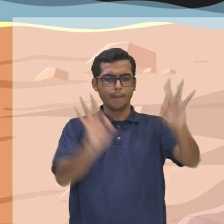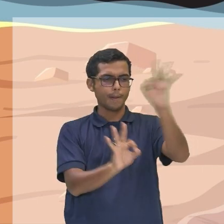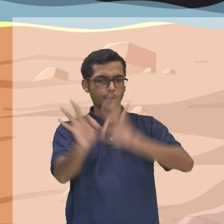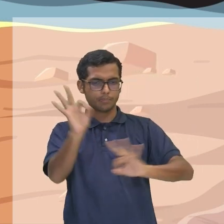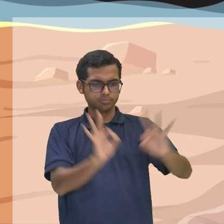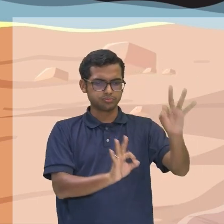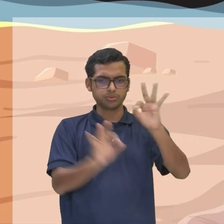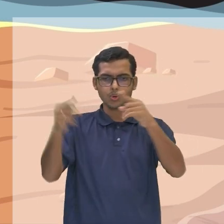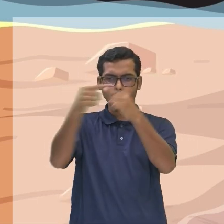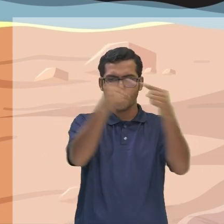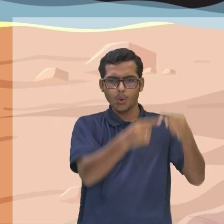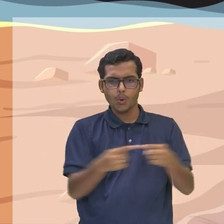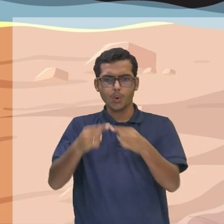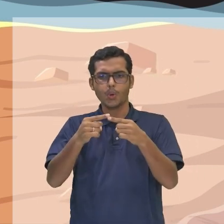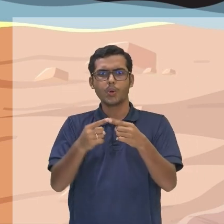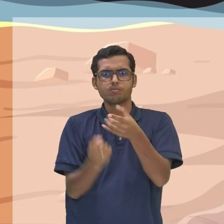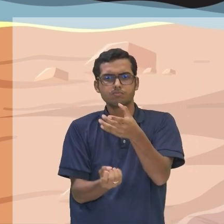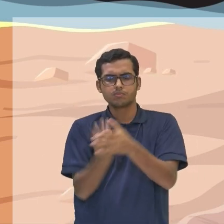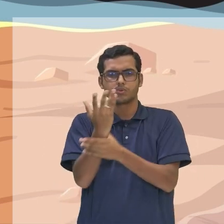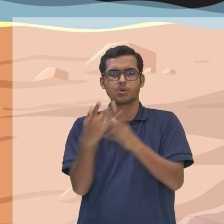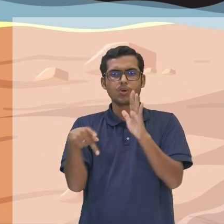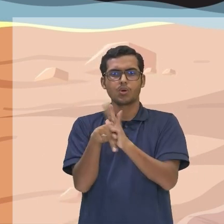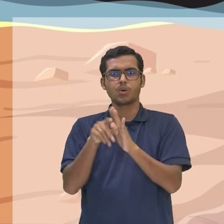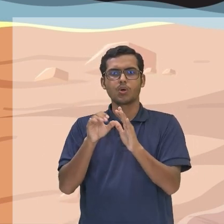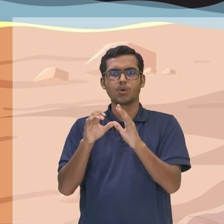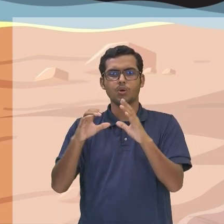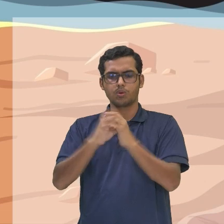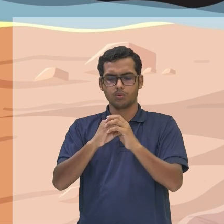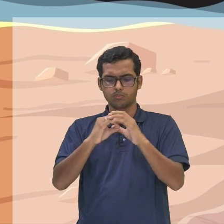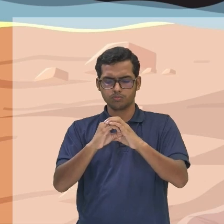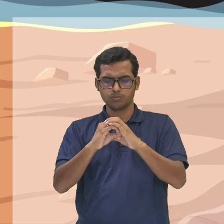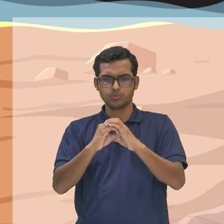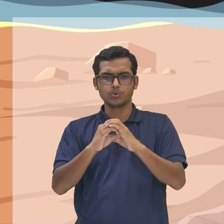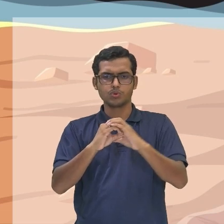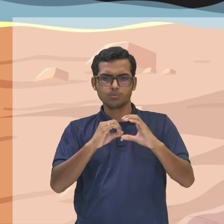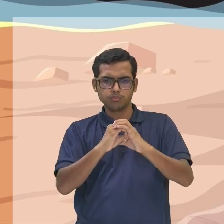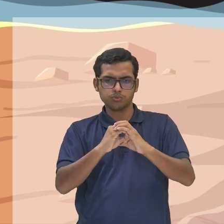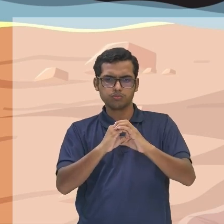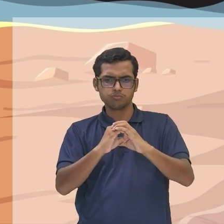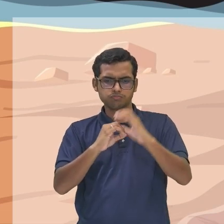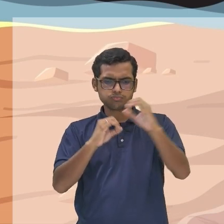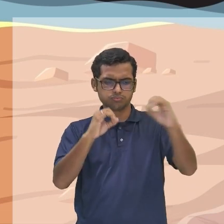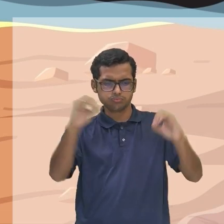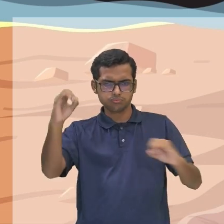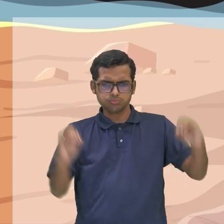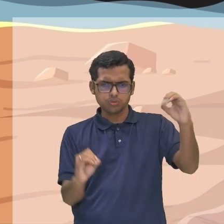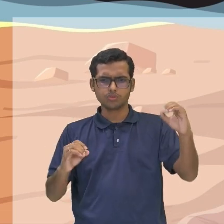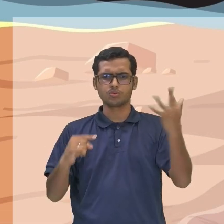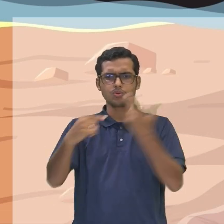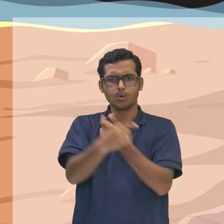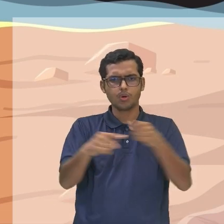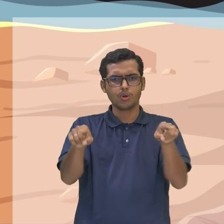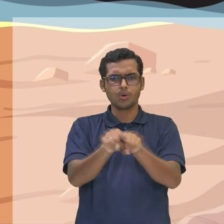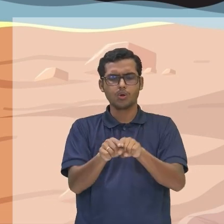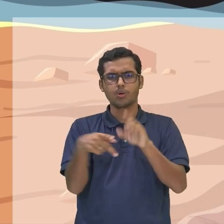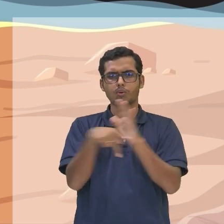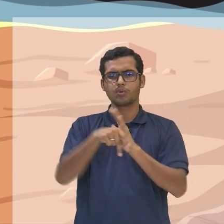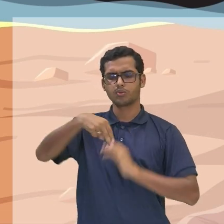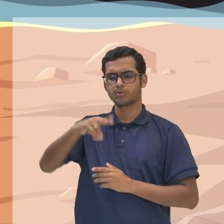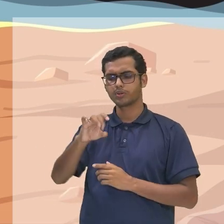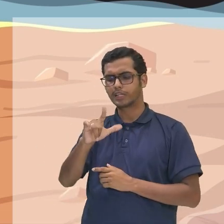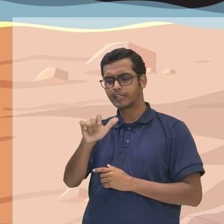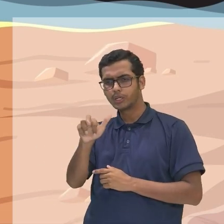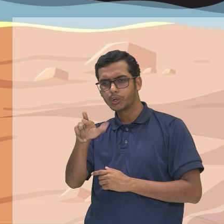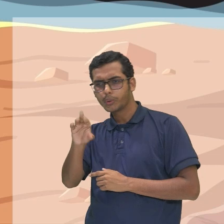se combinar para surgir núcleos atômicos num ponto que a gente chama de nucleossíntese.